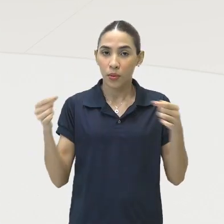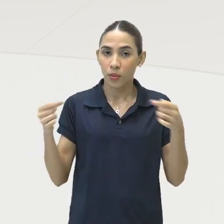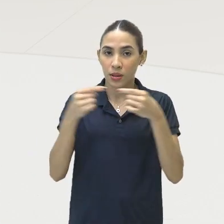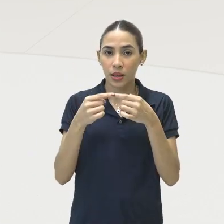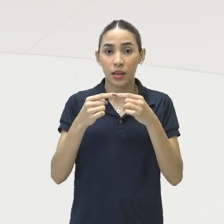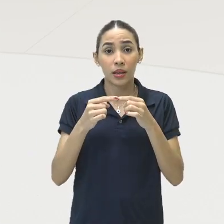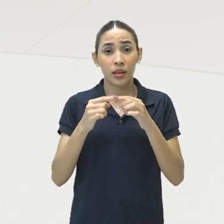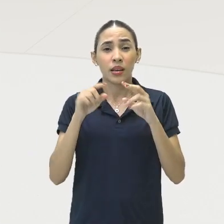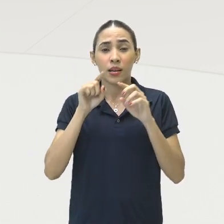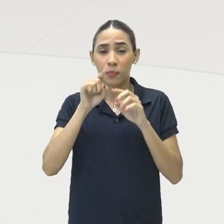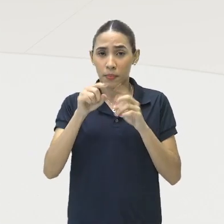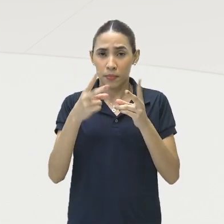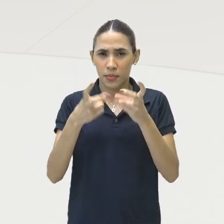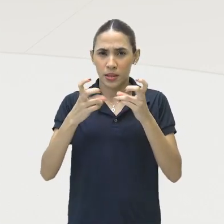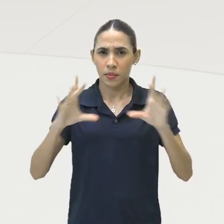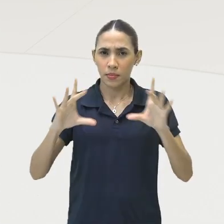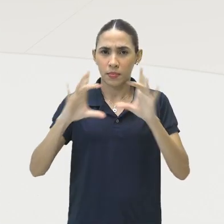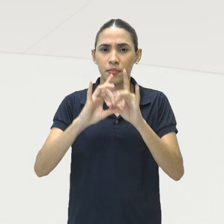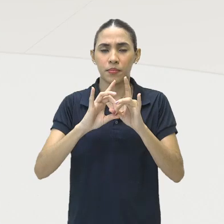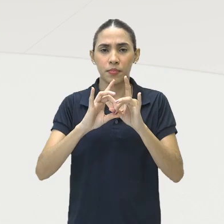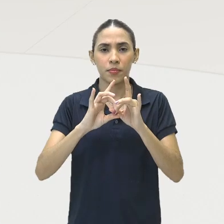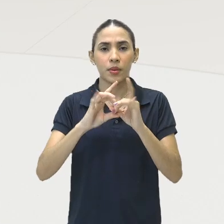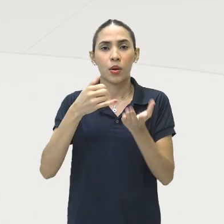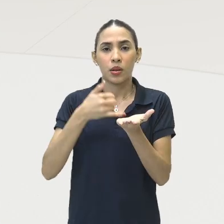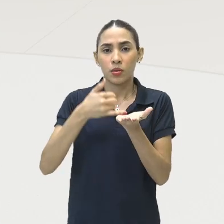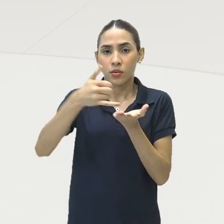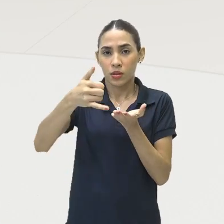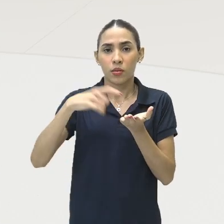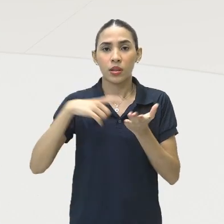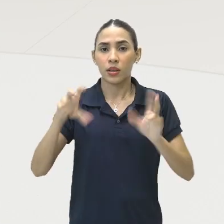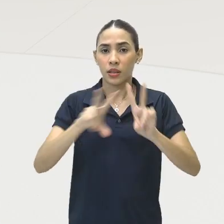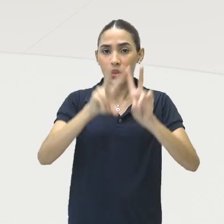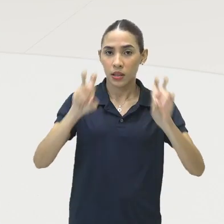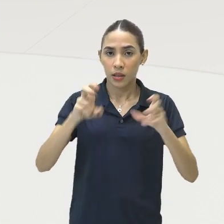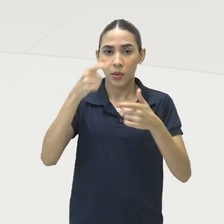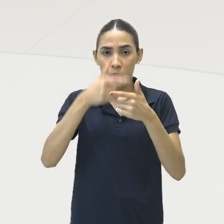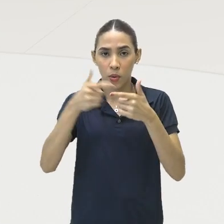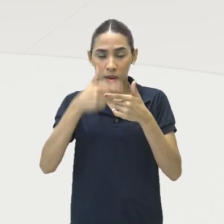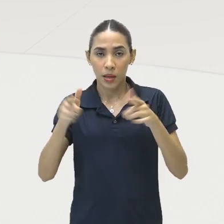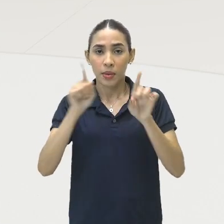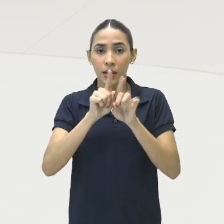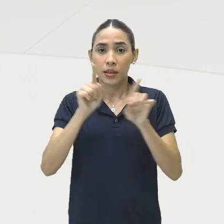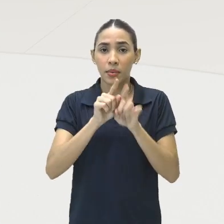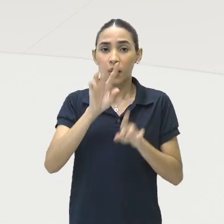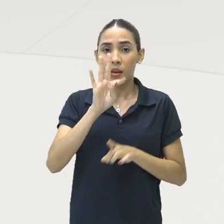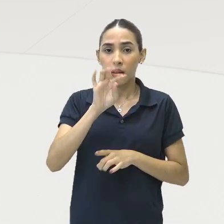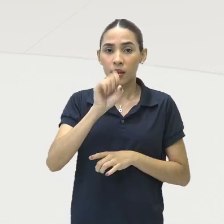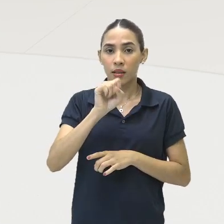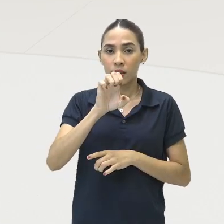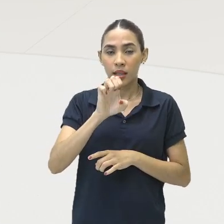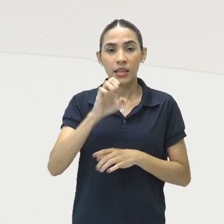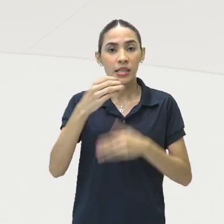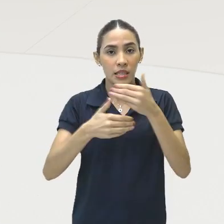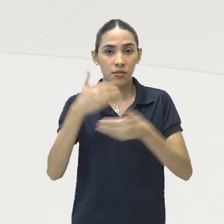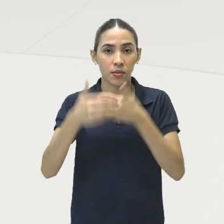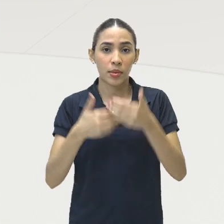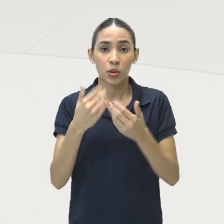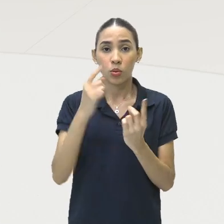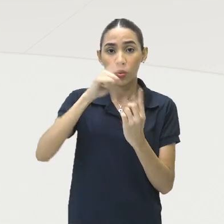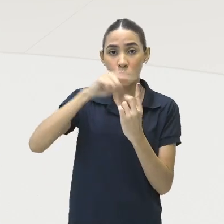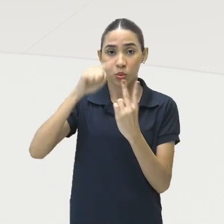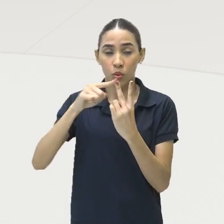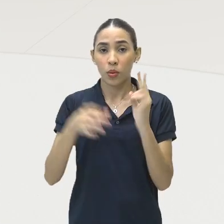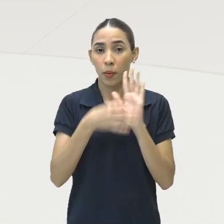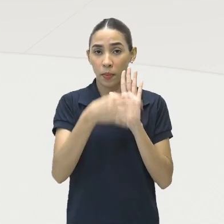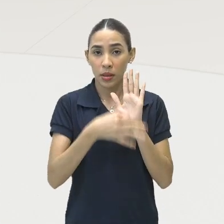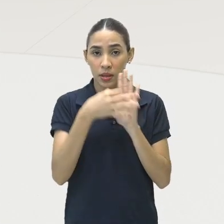tudo conectado, né? Na introdução, eu tenho o tema, o problema e a tese, no desenvolvimento, 2 argumentos. Na conclusão, eu tenho